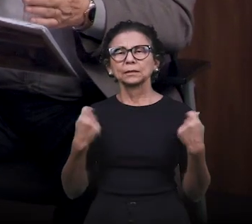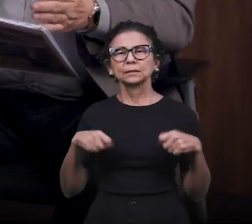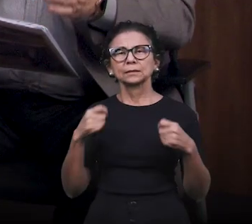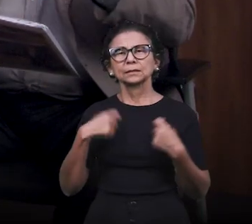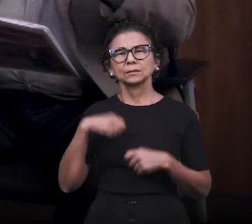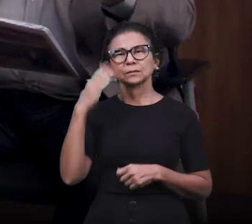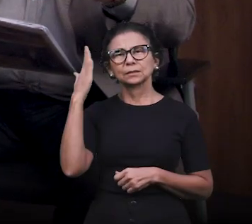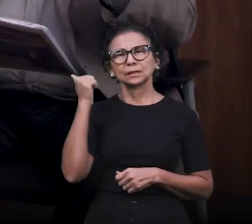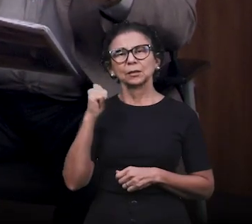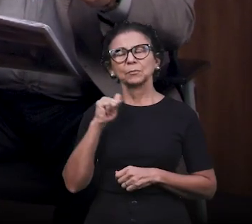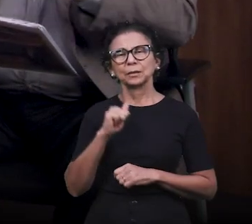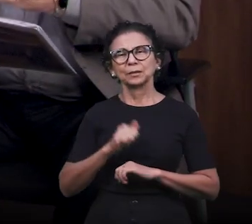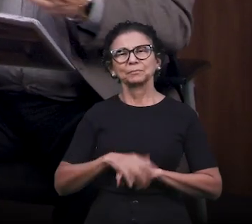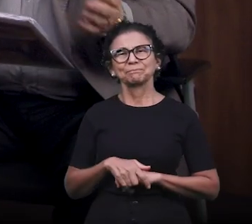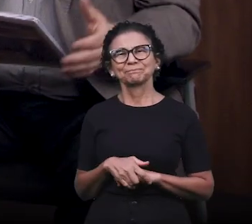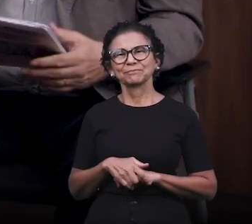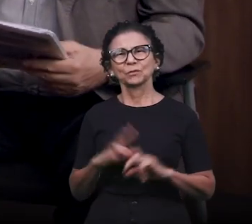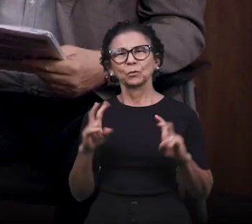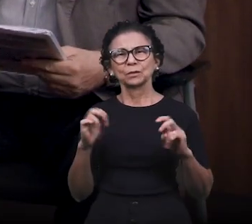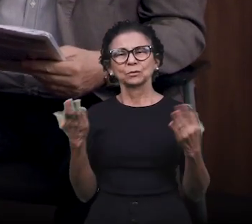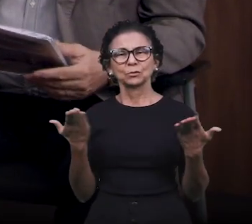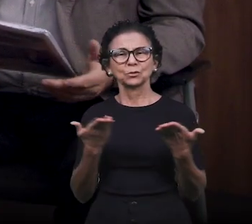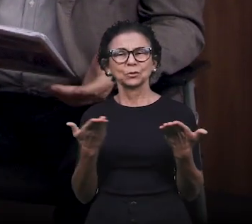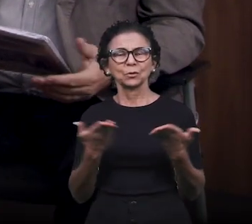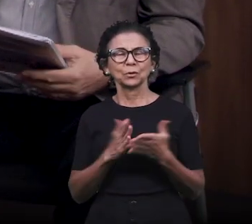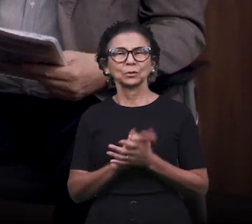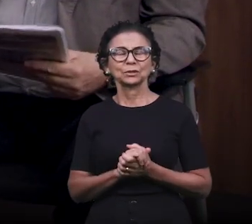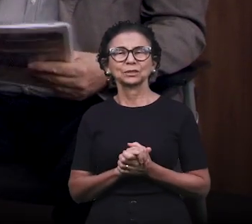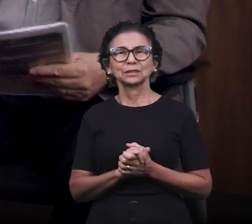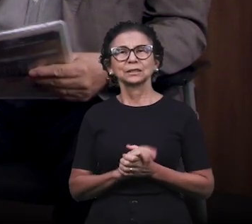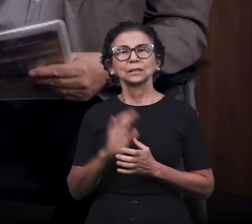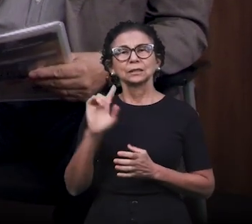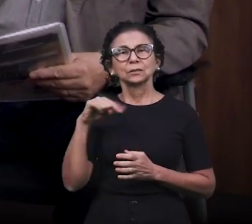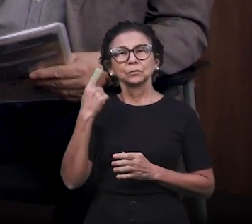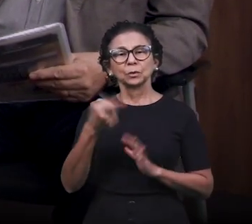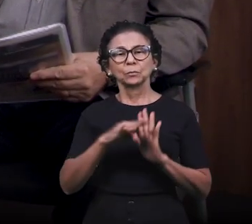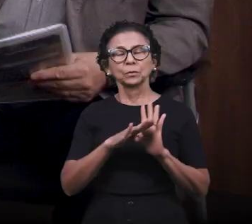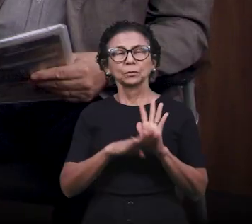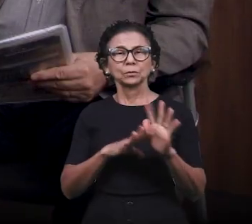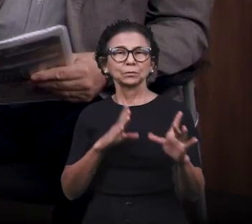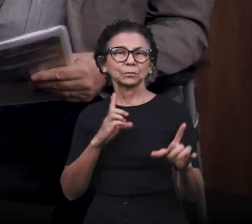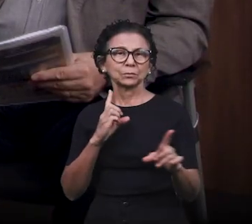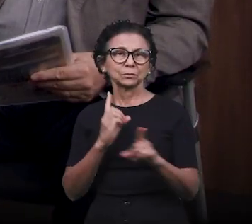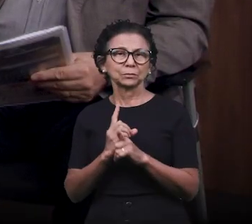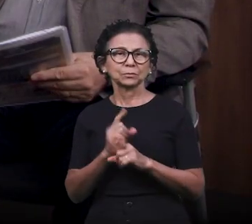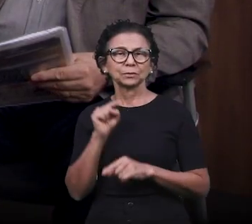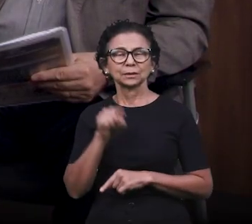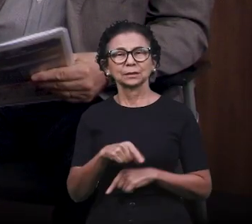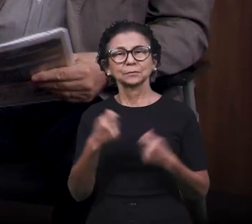muitas pessoas precisam saber o que nós aprendemos hoje, tá bom? Nos encontramos na próxima